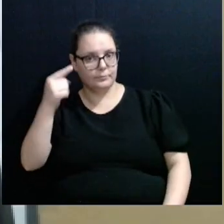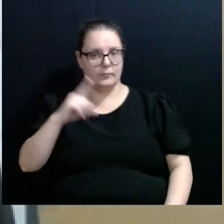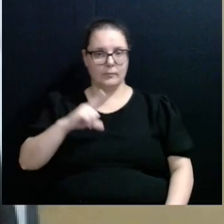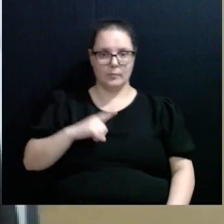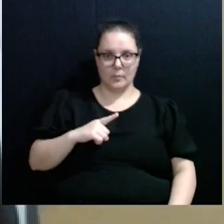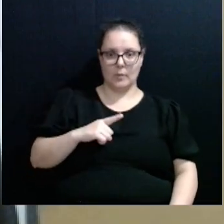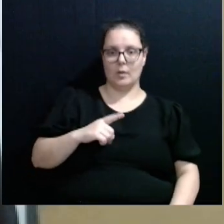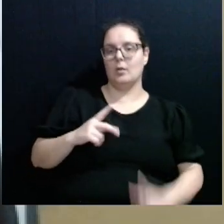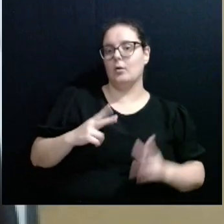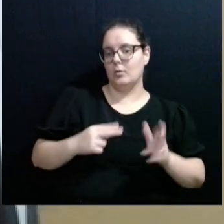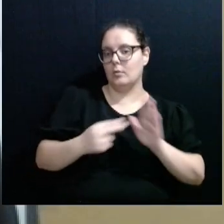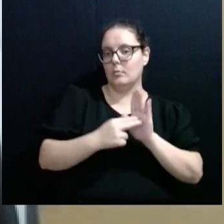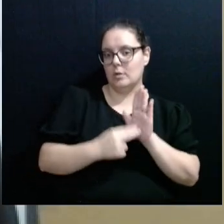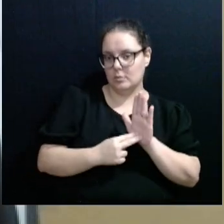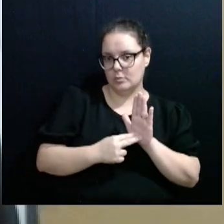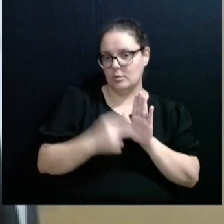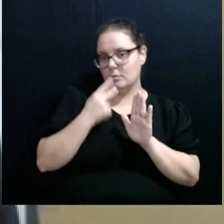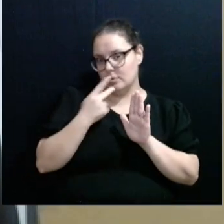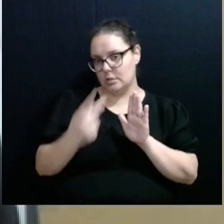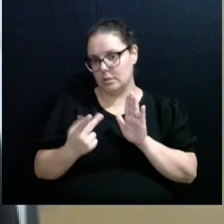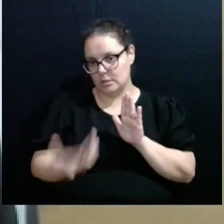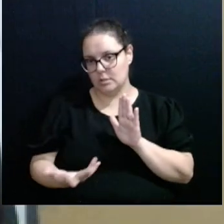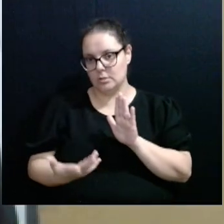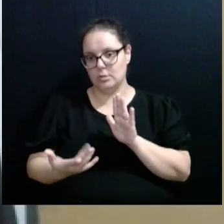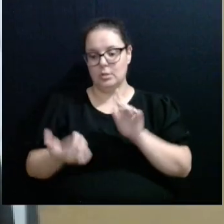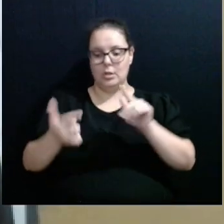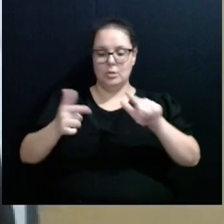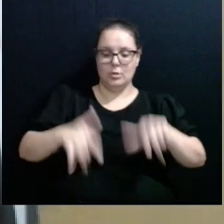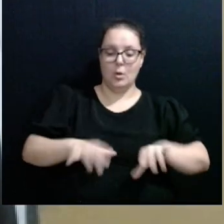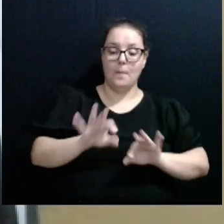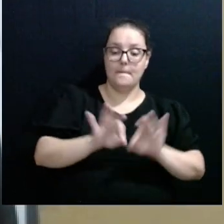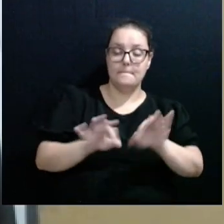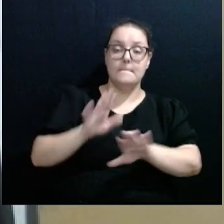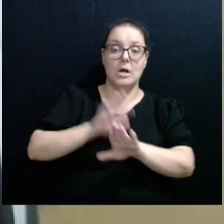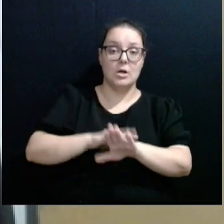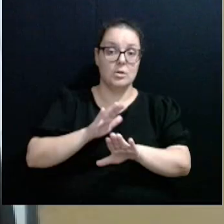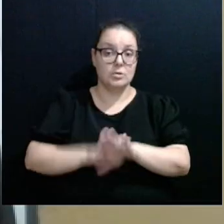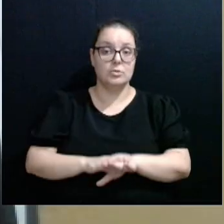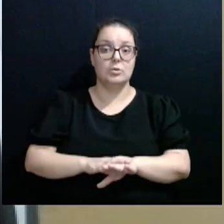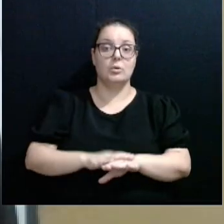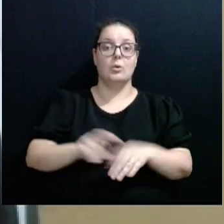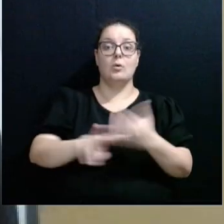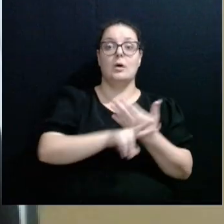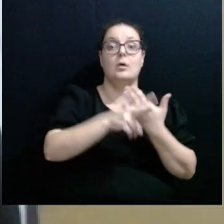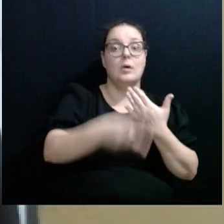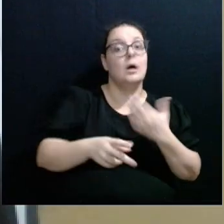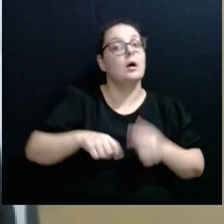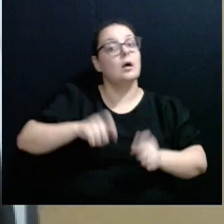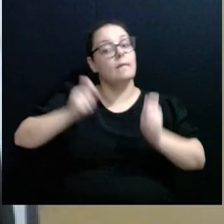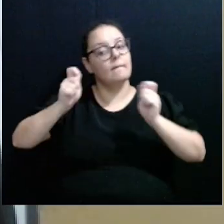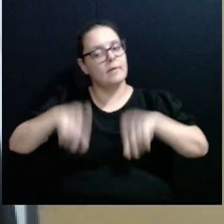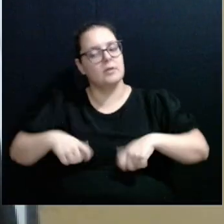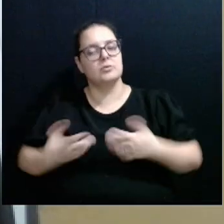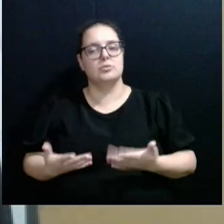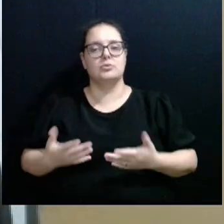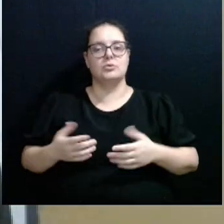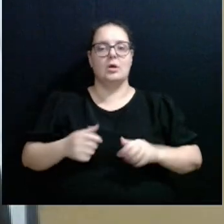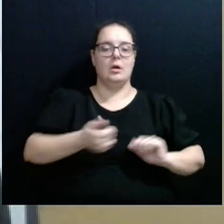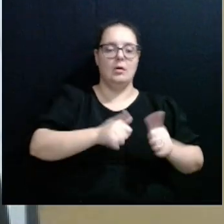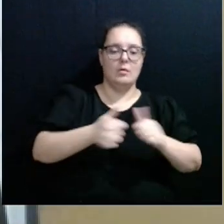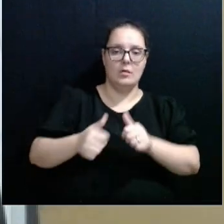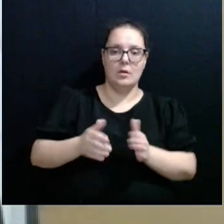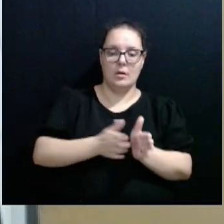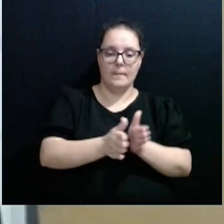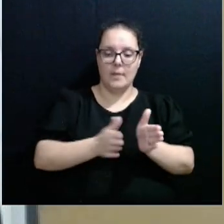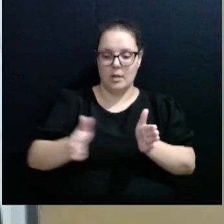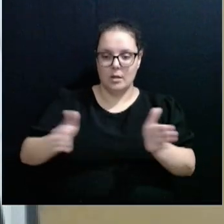faz, um estabelecimento de um plano de ação com medidas efetivas, avaliação periódica dos resultados desse